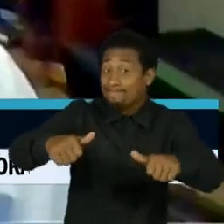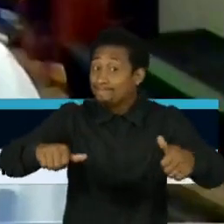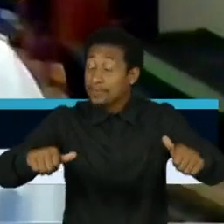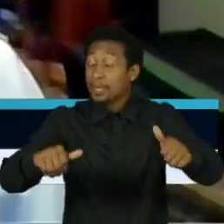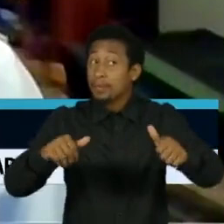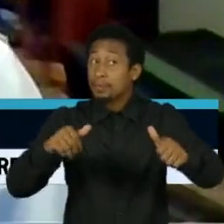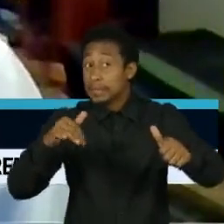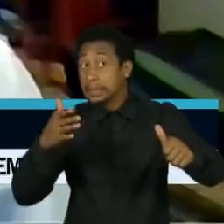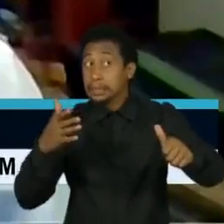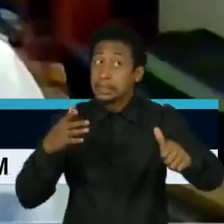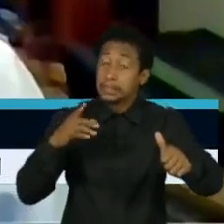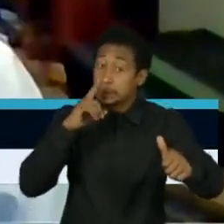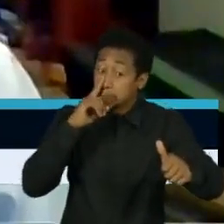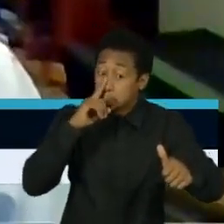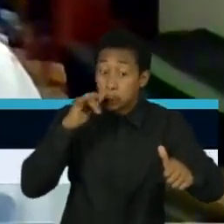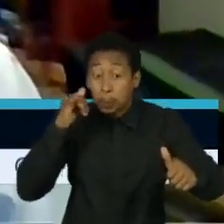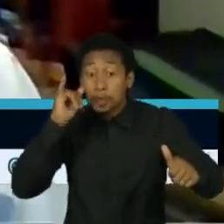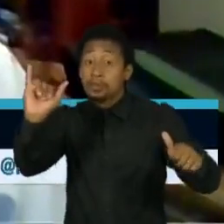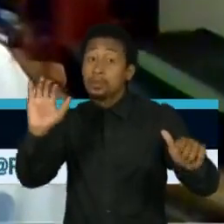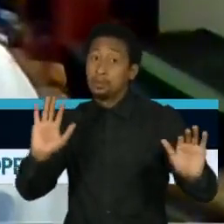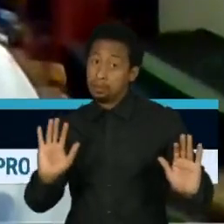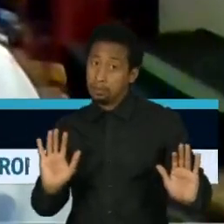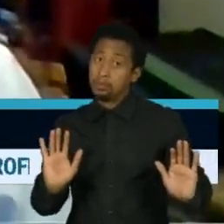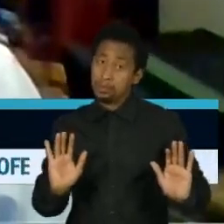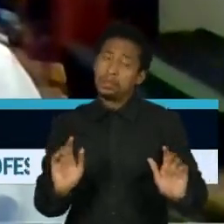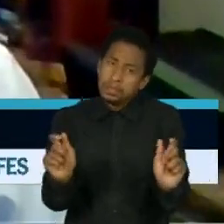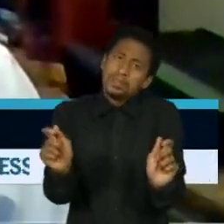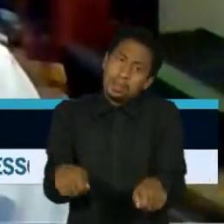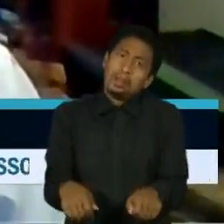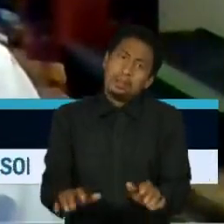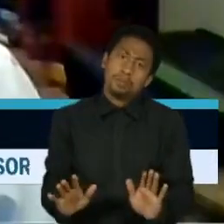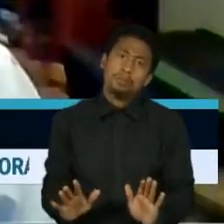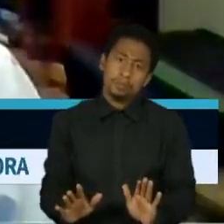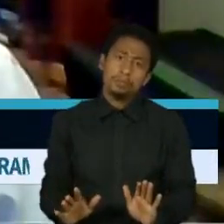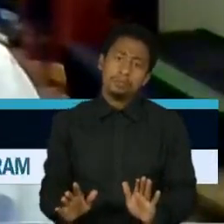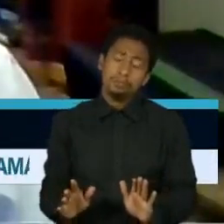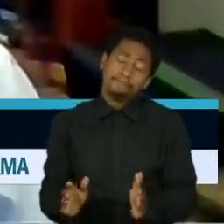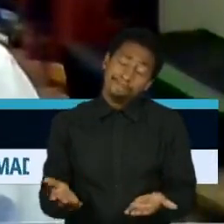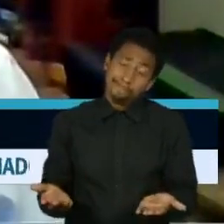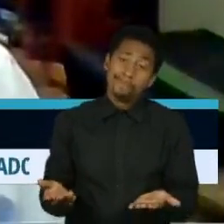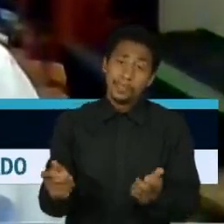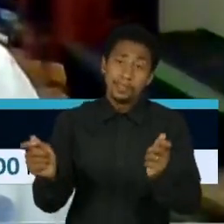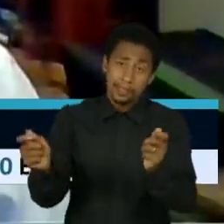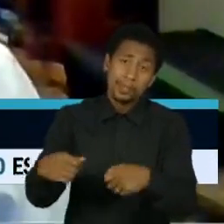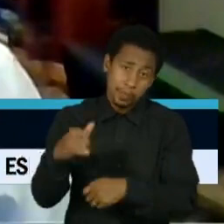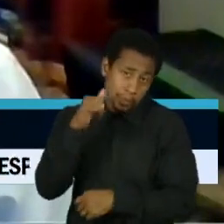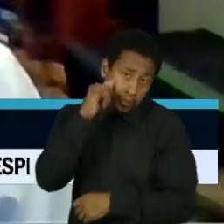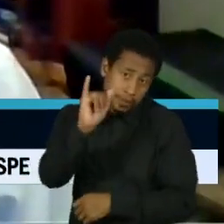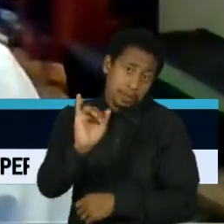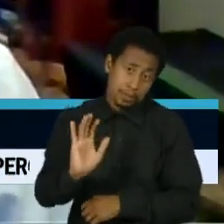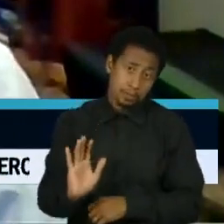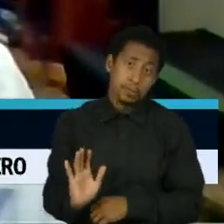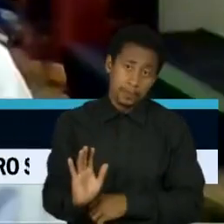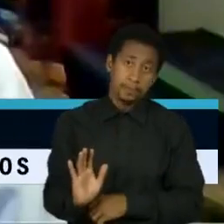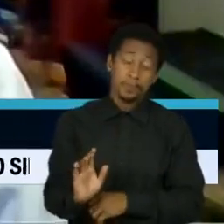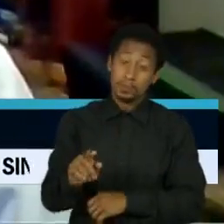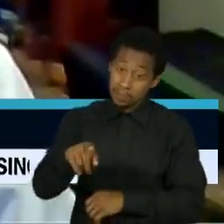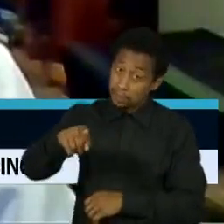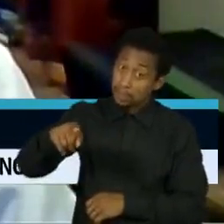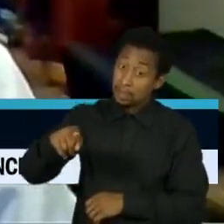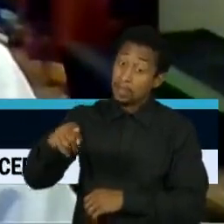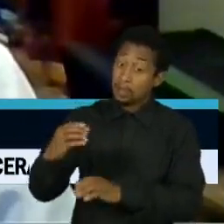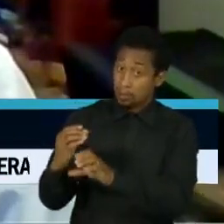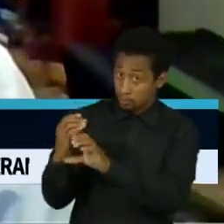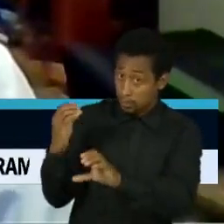análise de risco um tanto quanto otimista, né? Um pouco otimista deve ter sido feito. Que ele sabia que ali